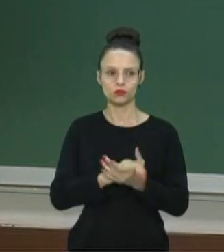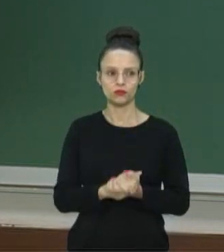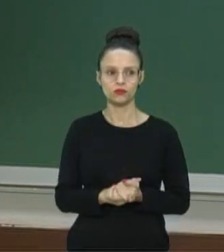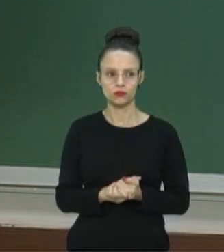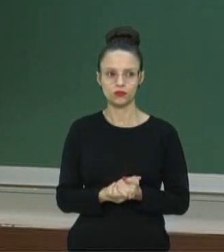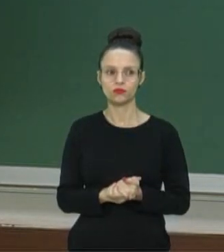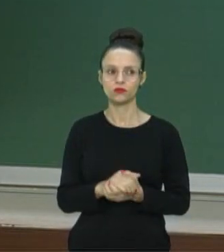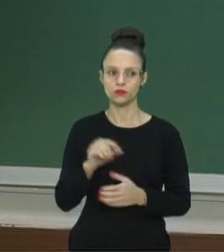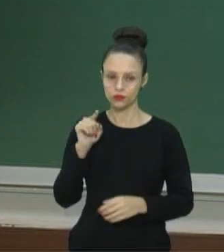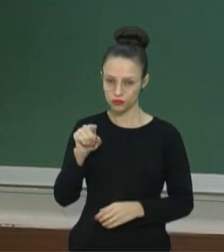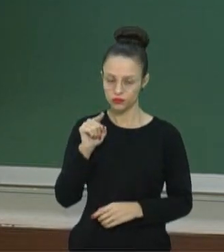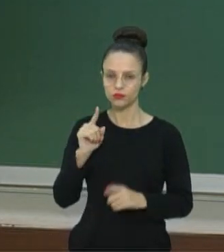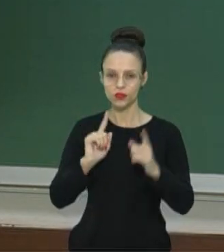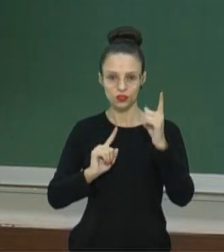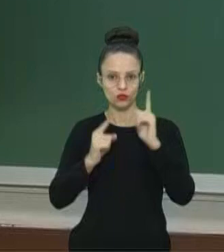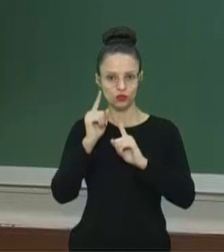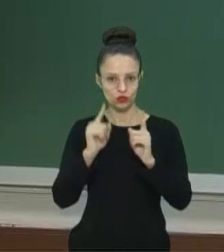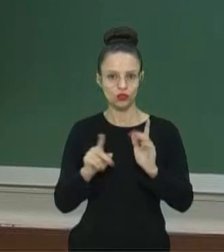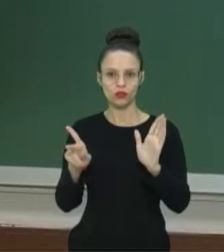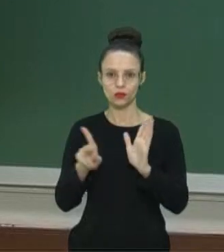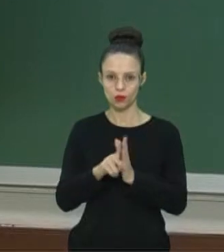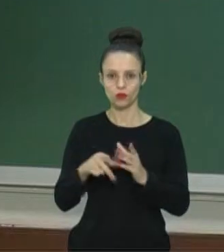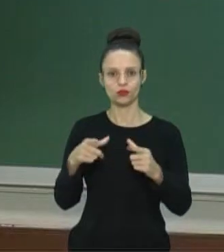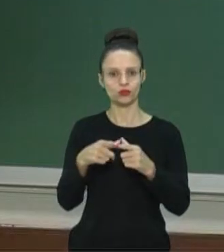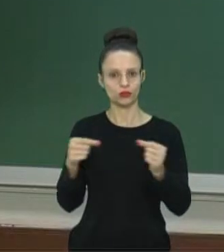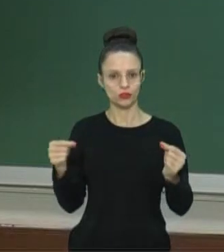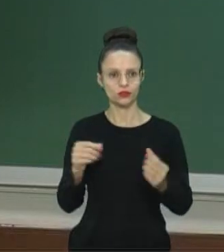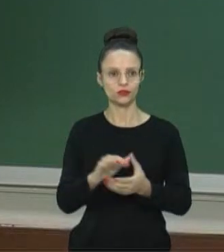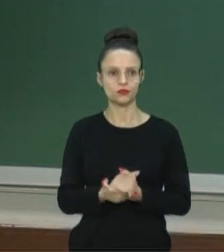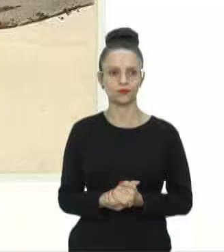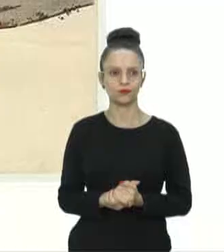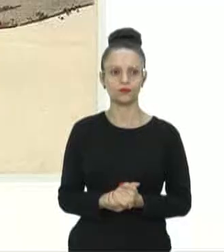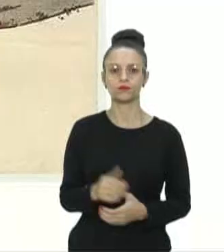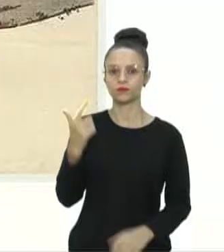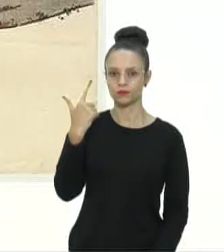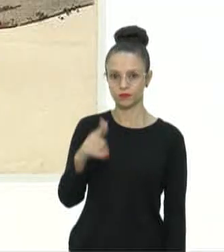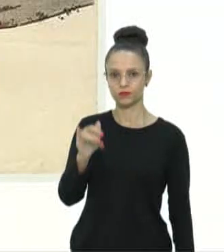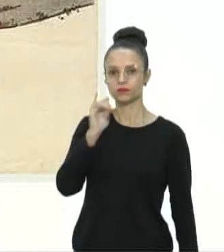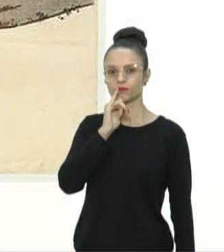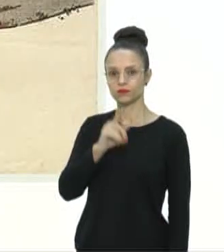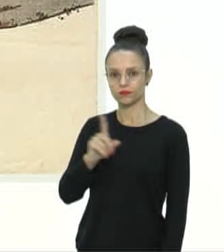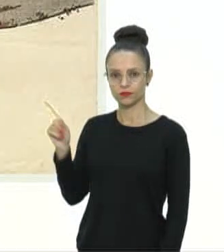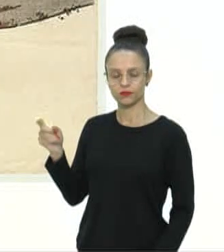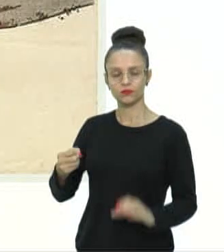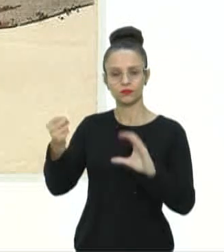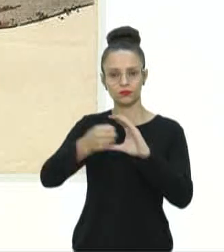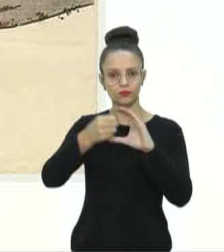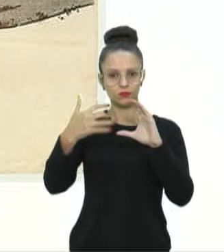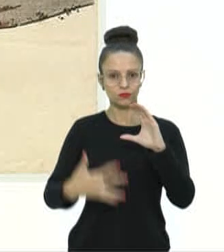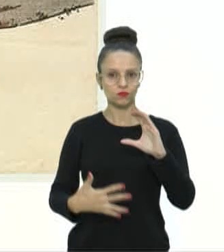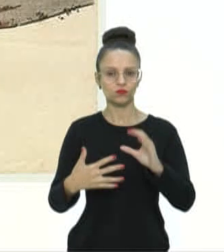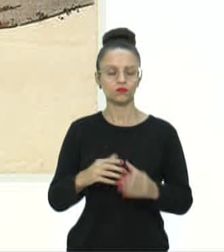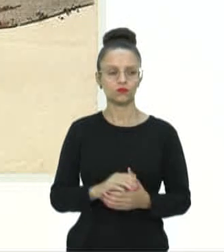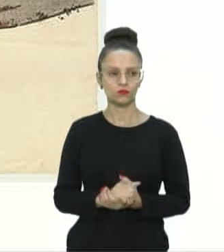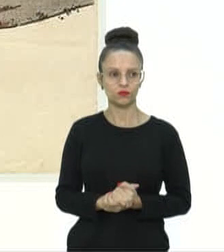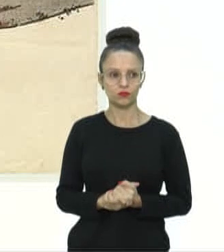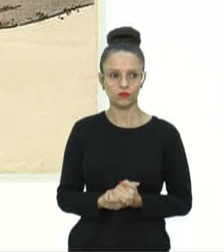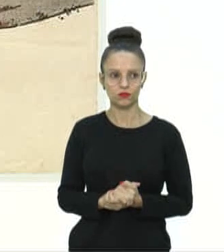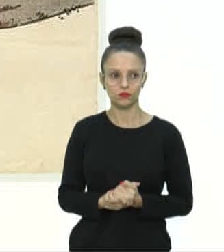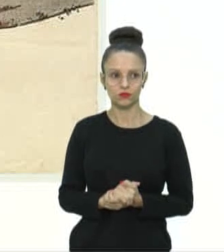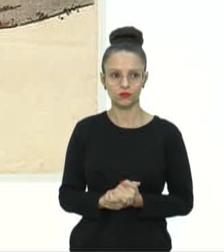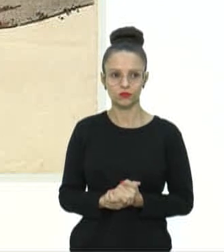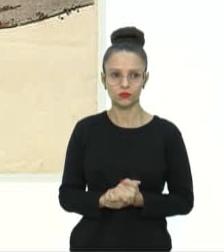no estilo de estampa japonesa. Mais uma característica de estilo de